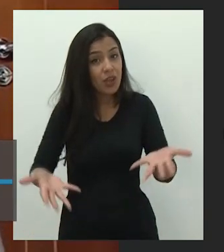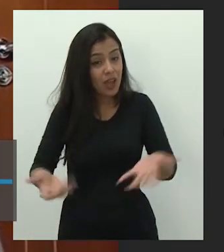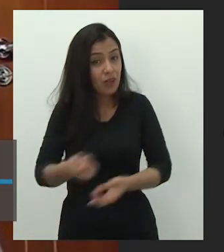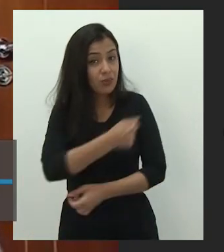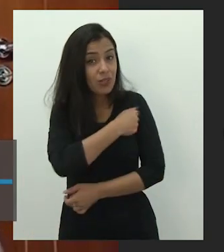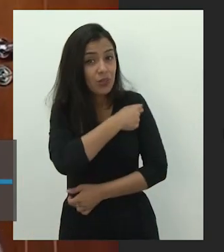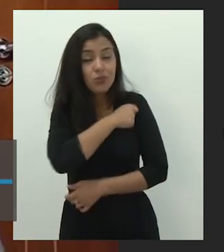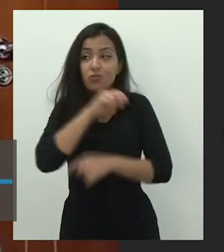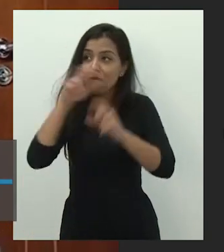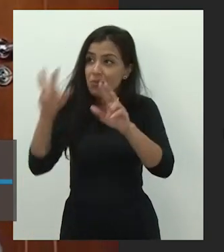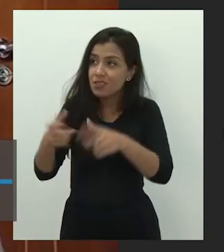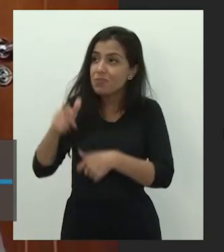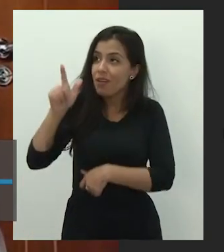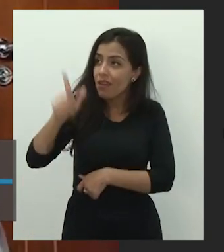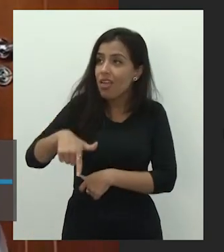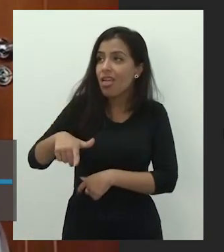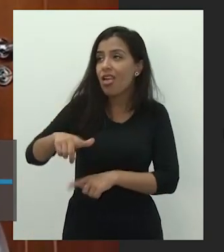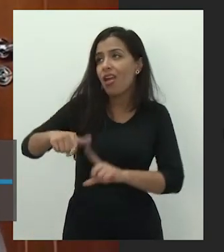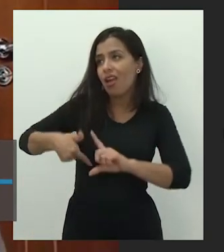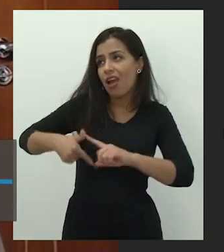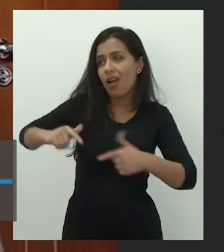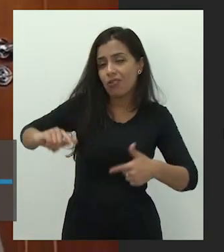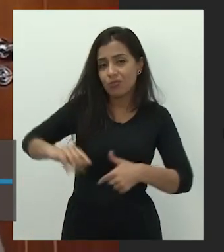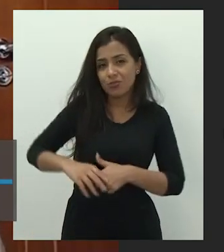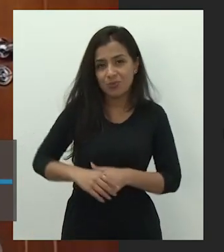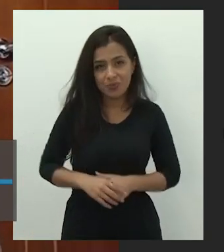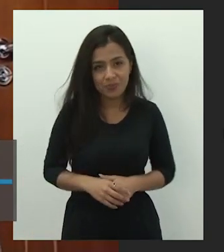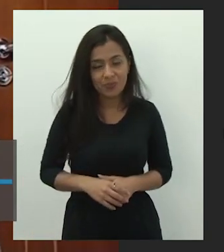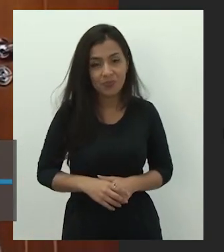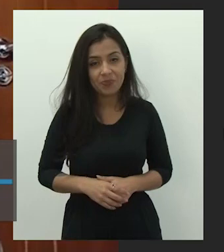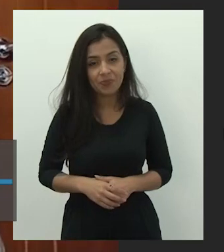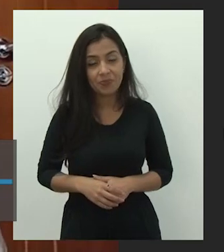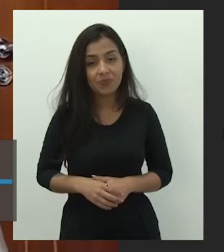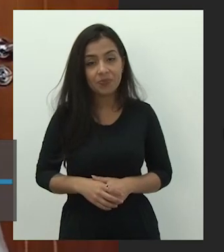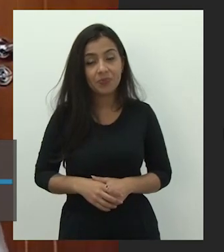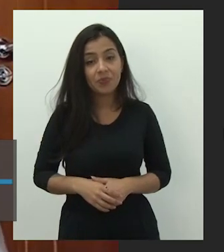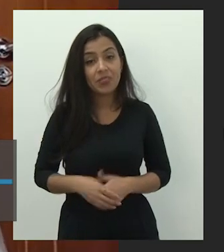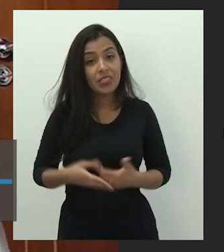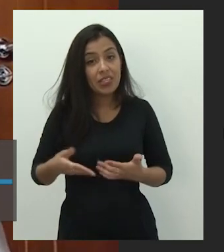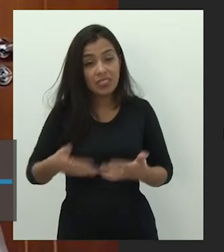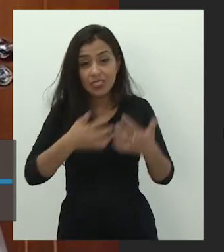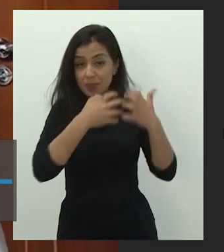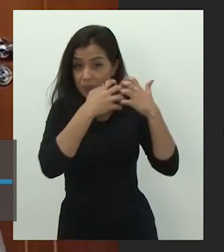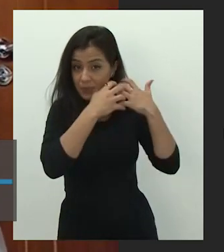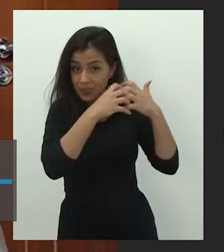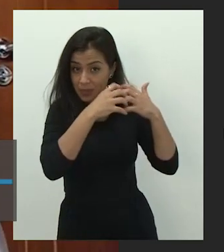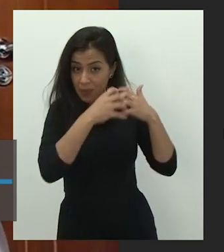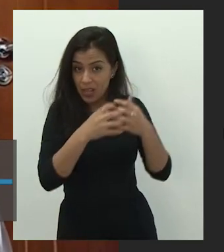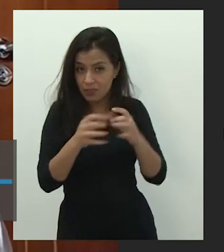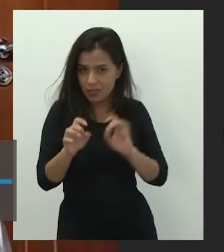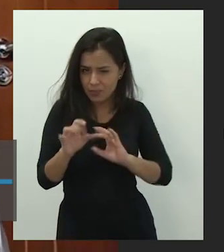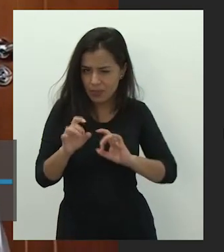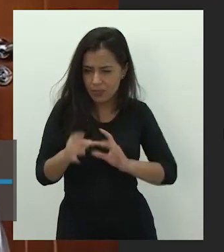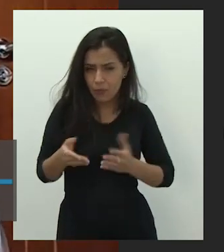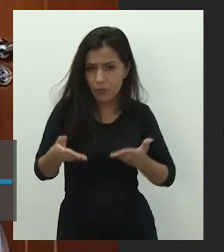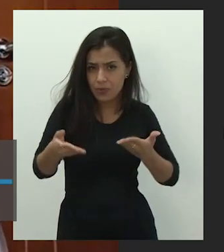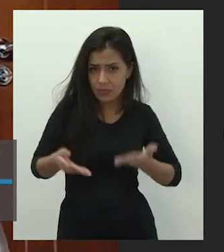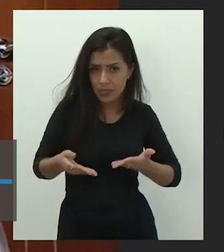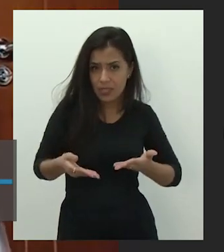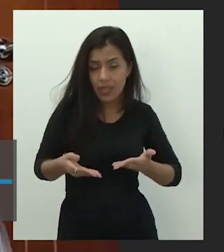Em questões como essa, que o pensamento algébrico se dá, quando podemos descrever como resolvemos a